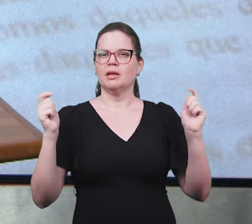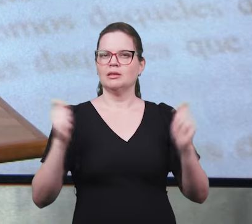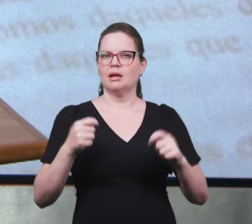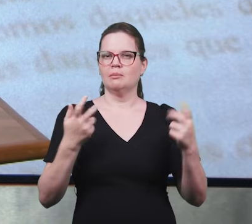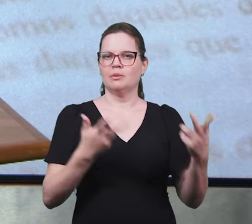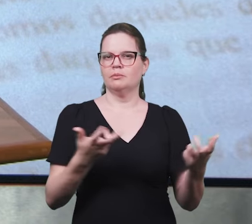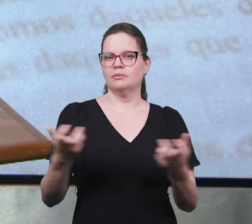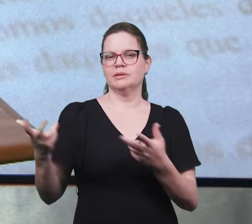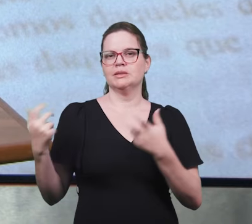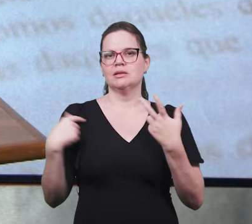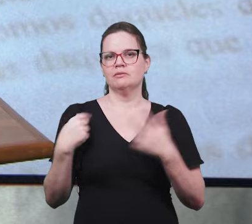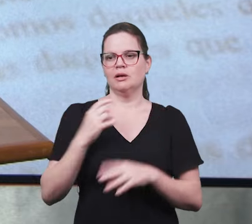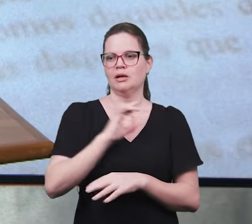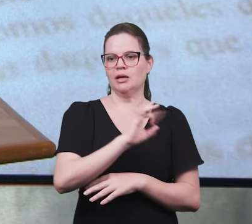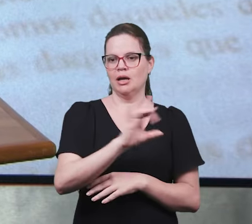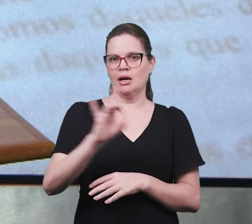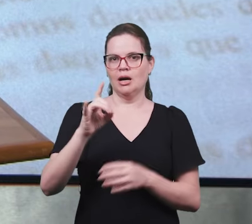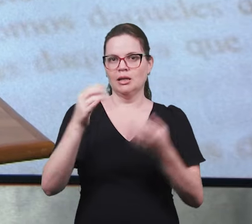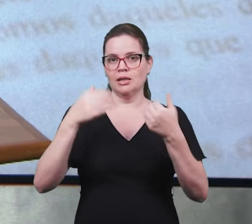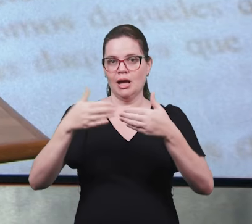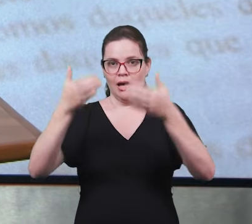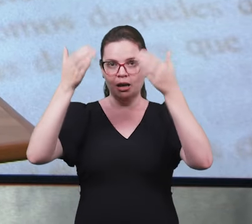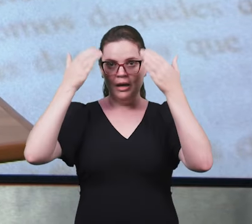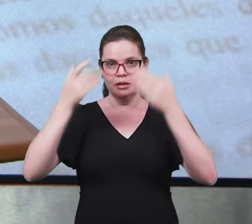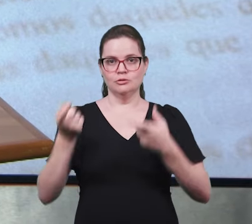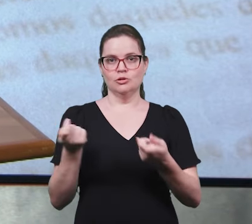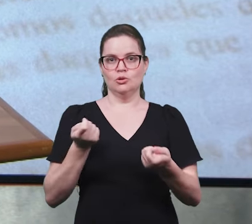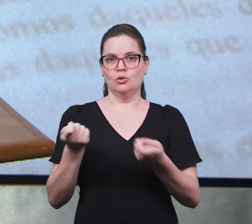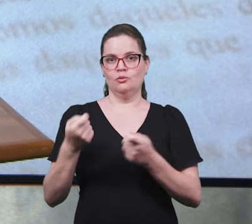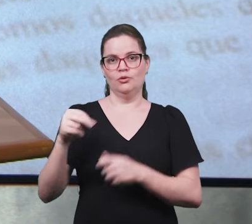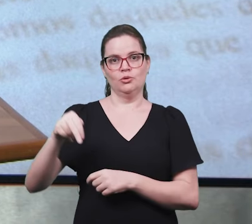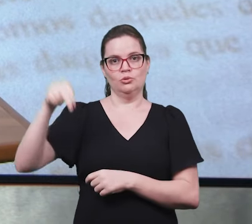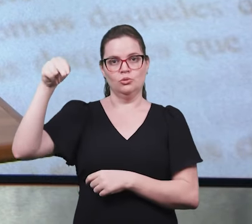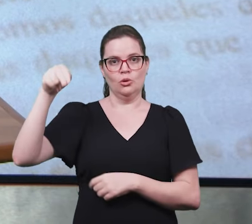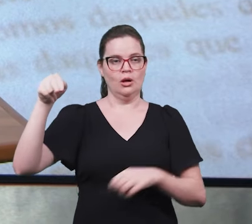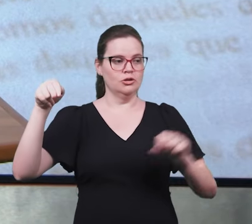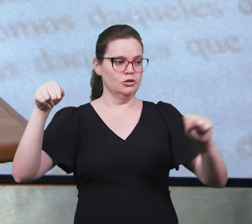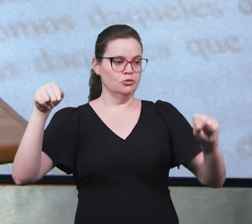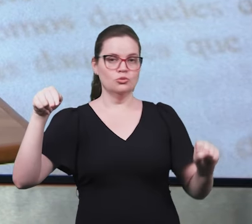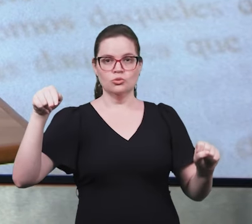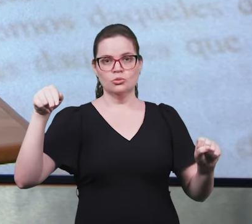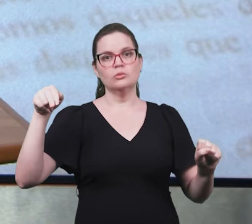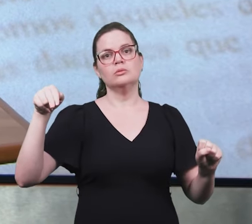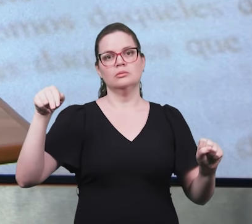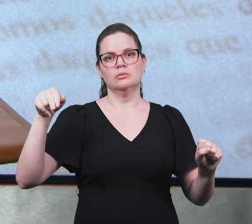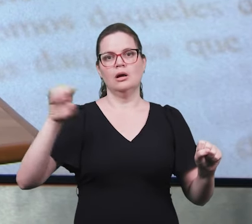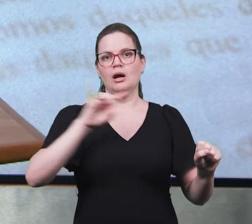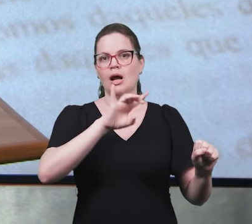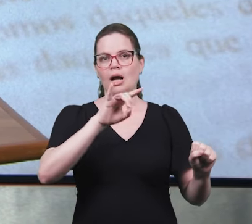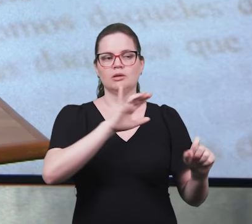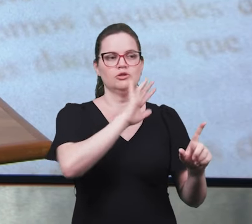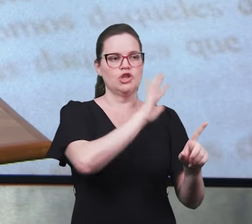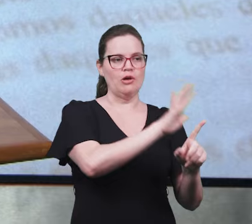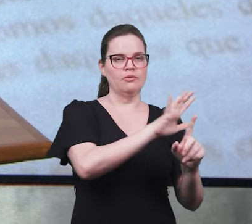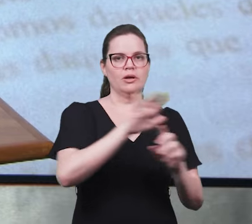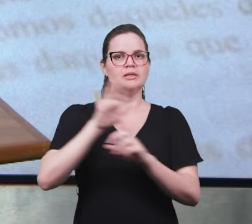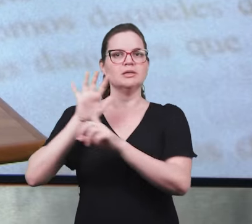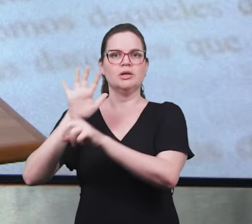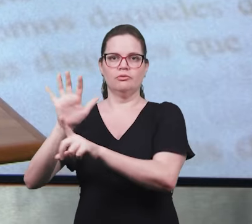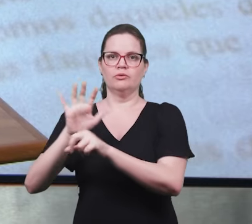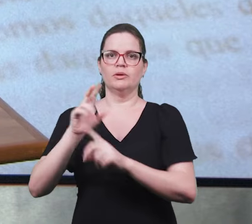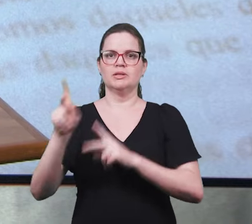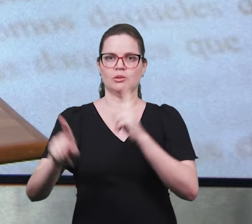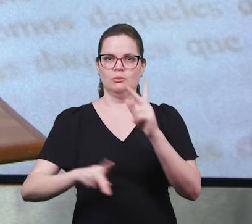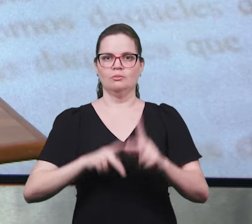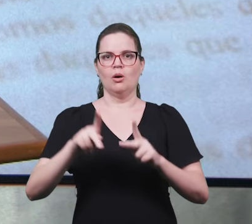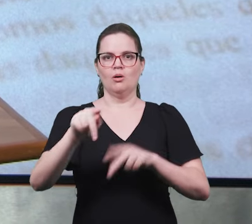influência que cada um dos reis que governaram o norte e o sul exerceu sobre o